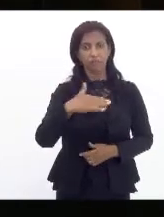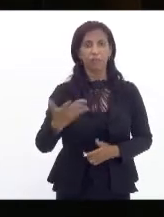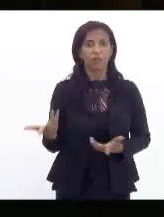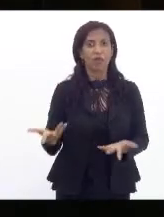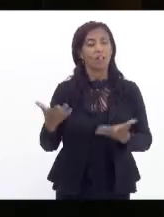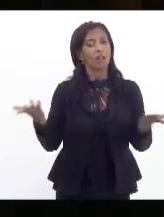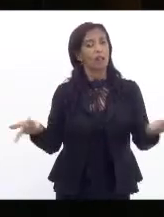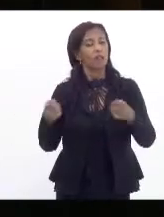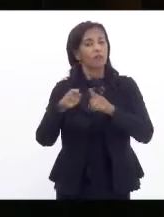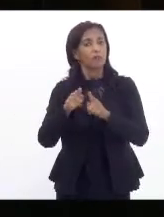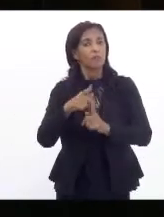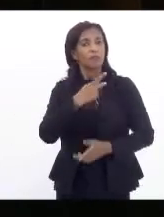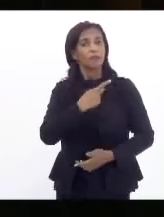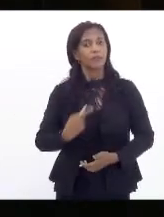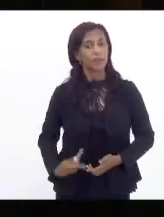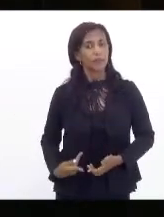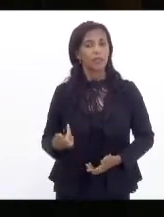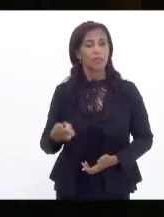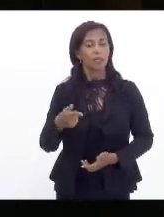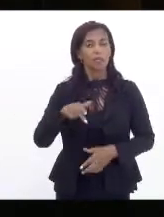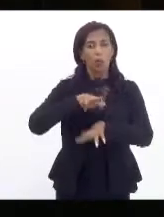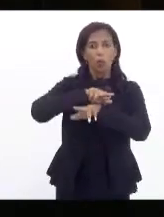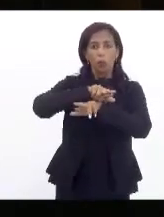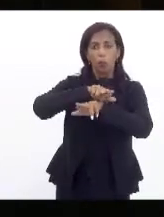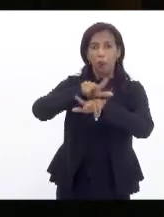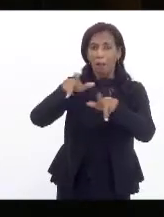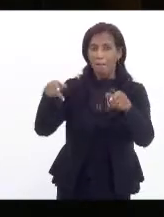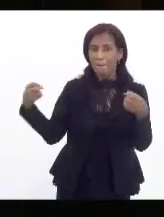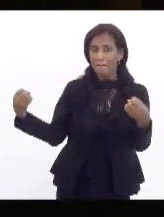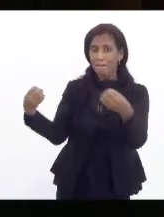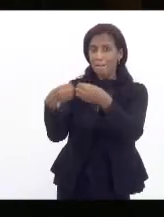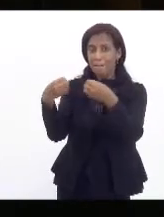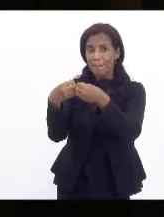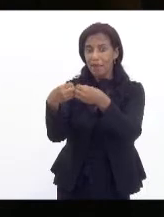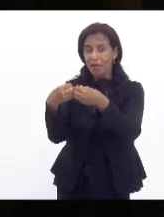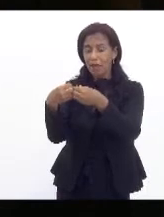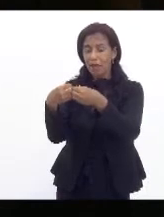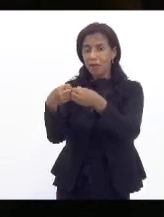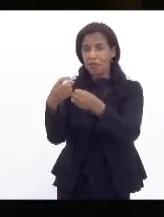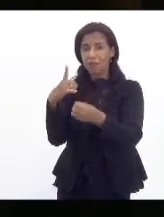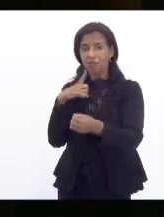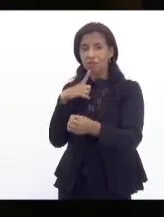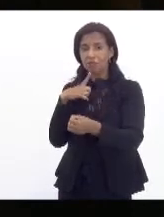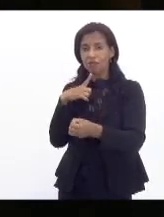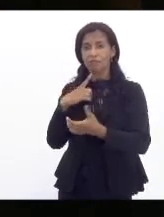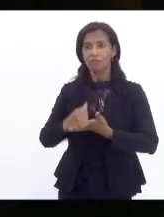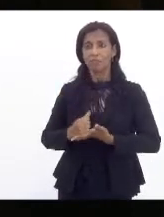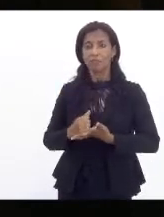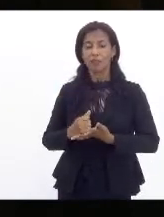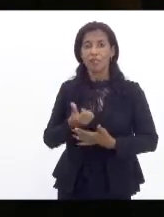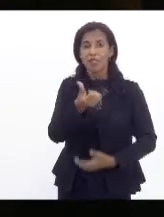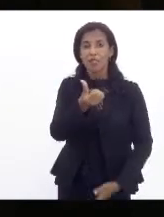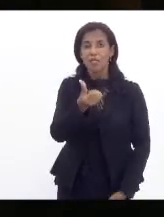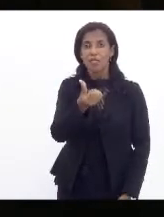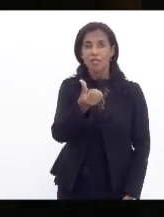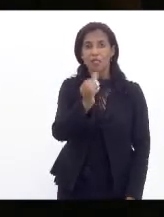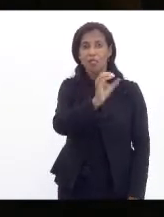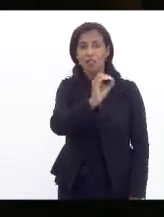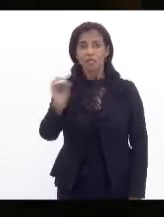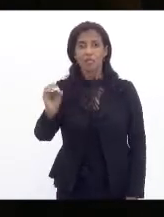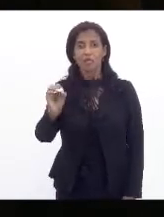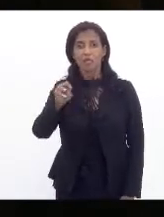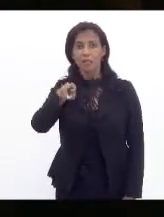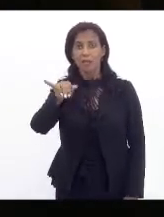E é claro, senhor presidente, às vésperas de completarmos 600